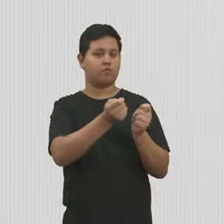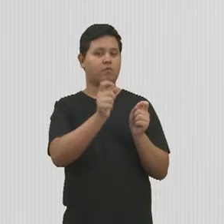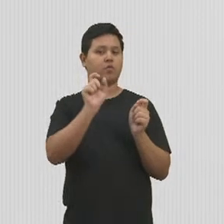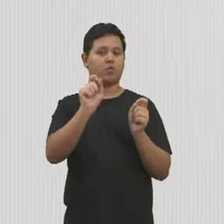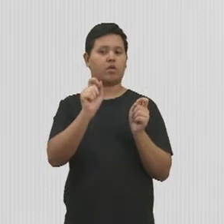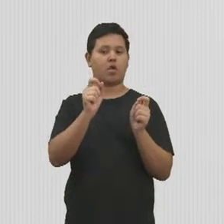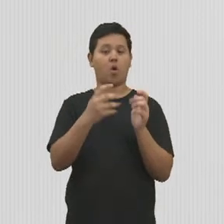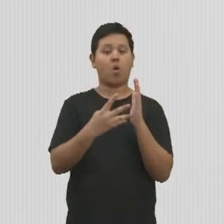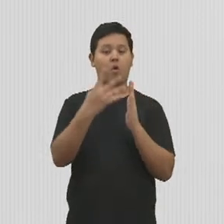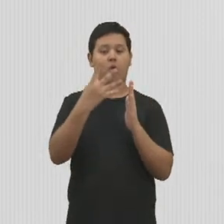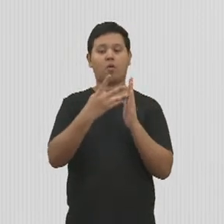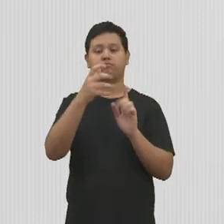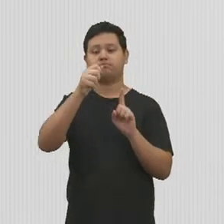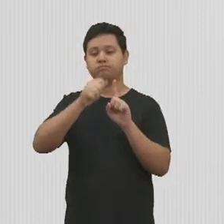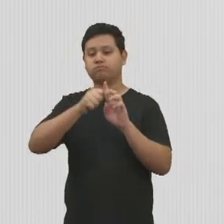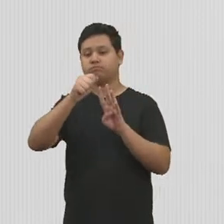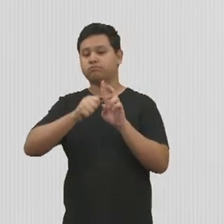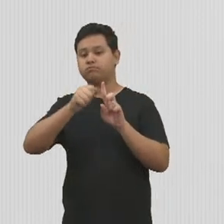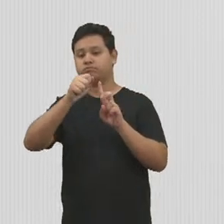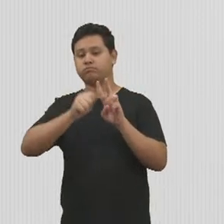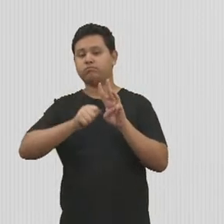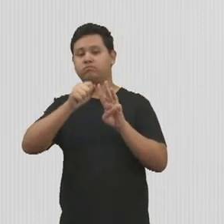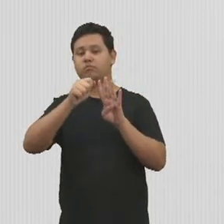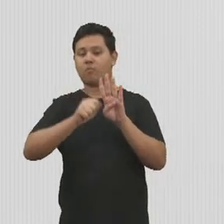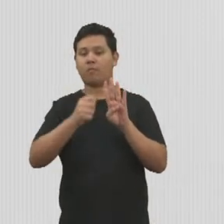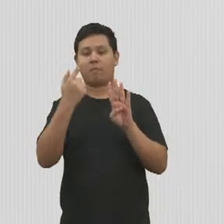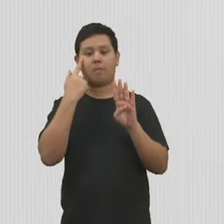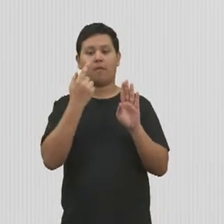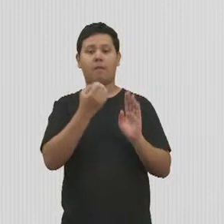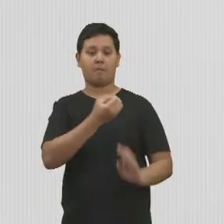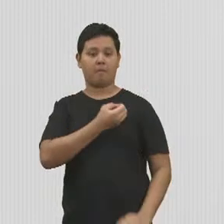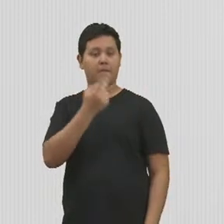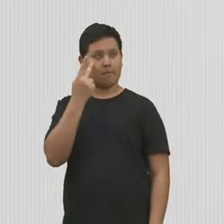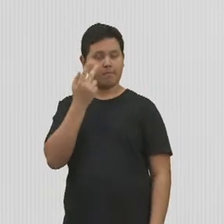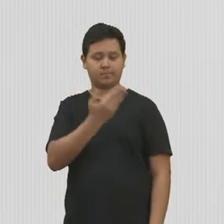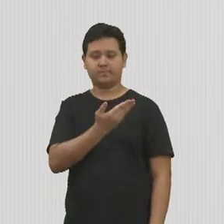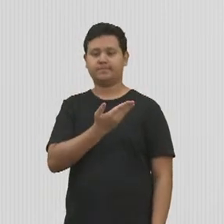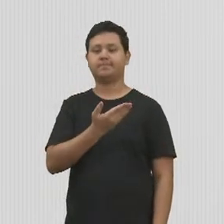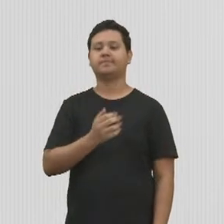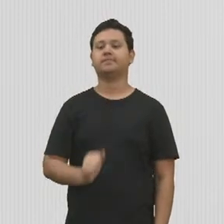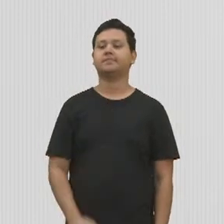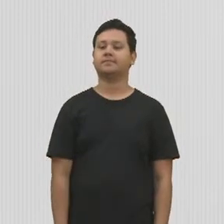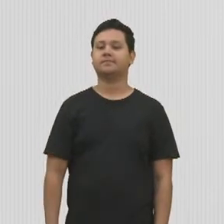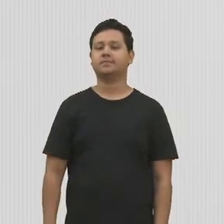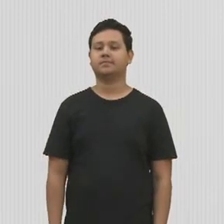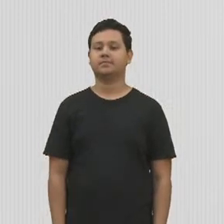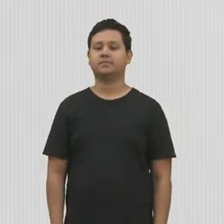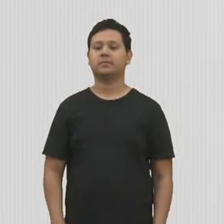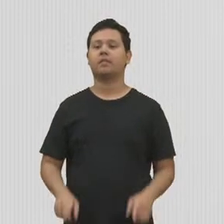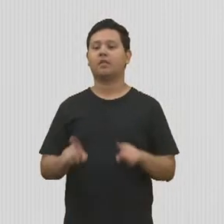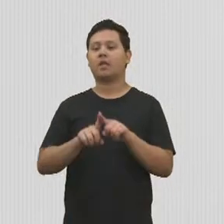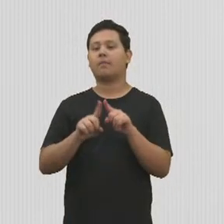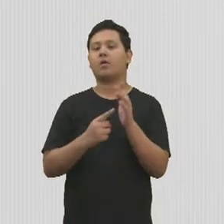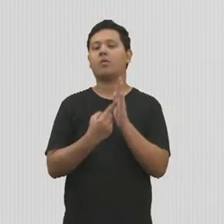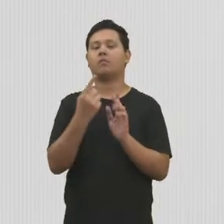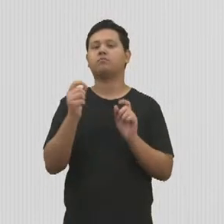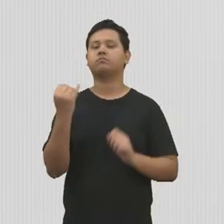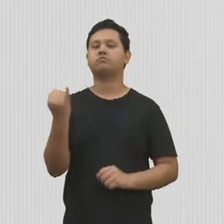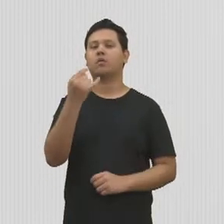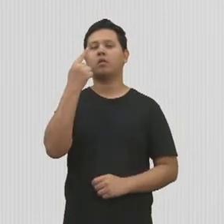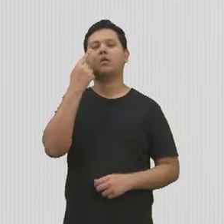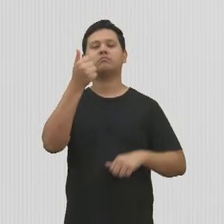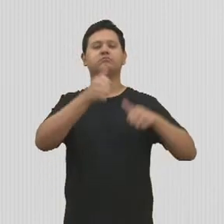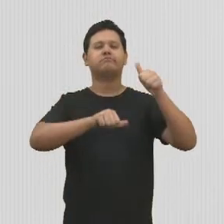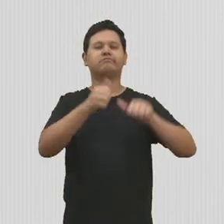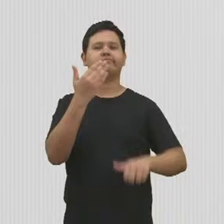quadrimestre a Prefeitura deve prestar conta dos números. Pode passar, por gentileza. E o primeiro ponto que a gente